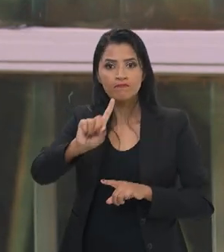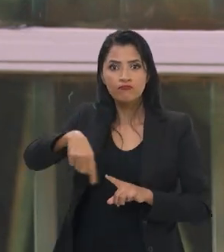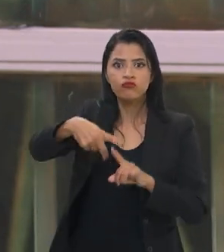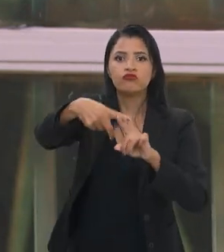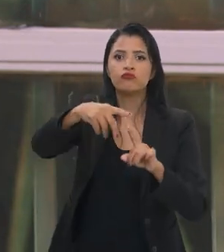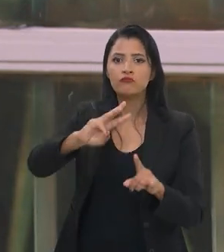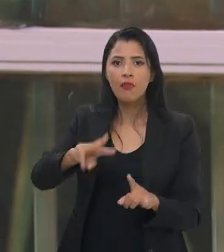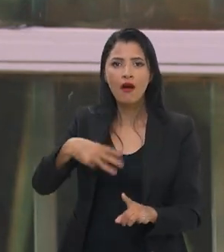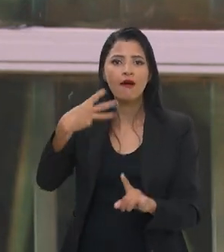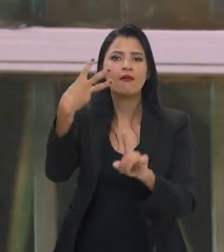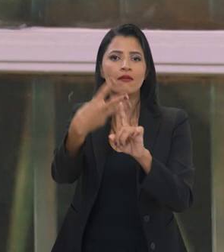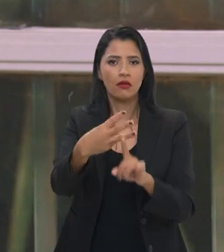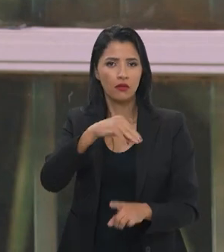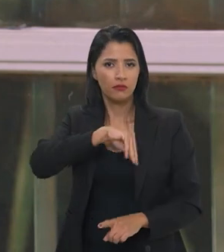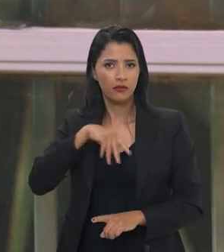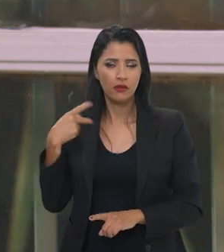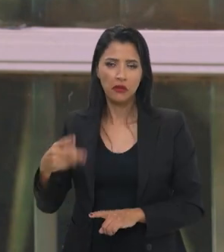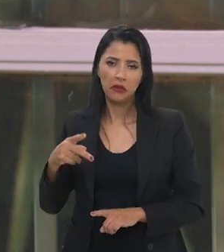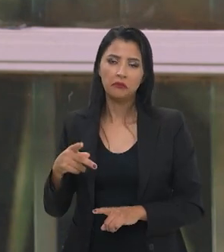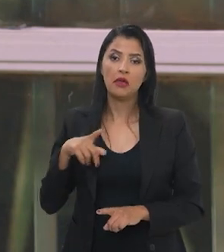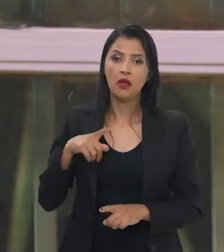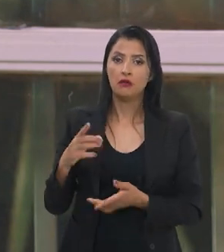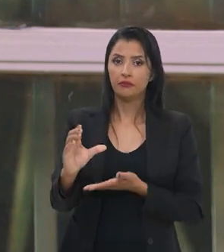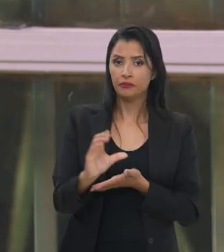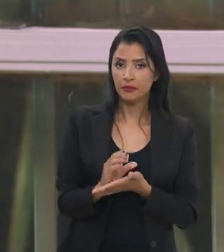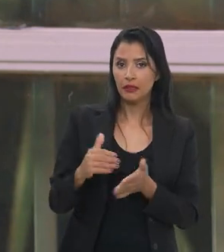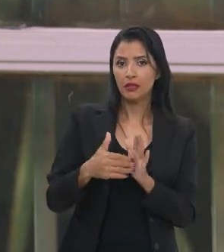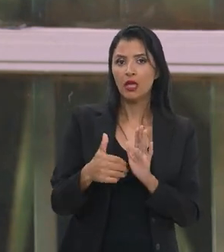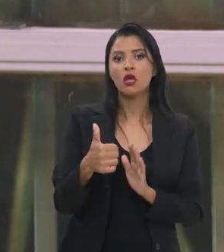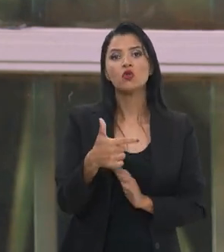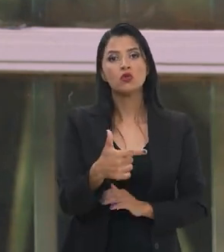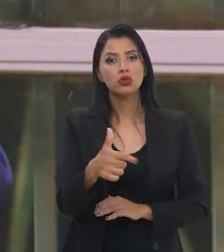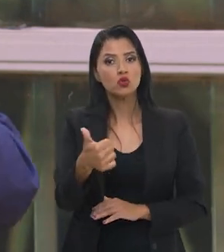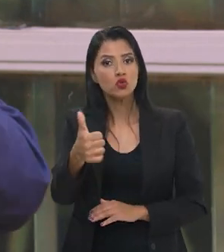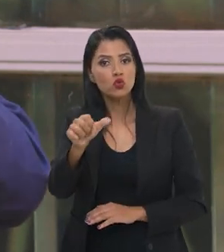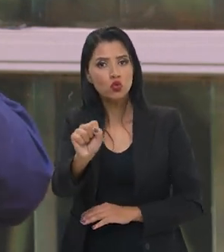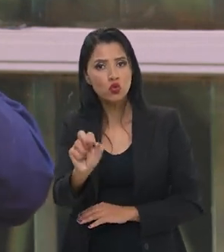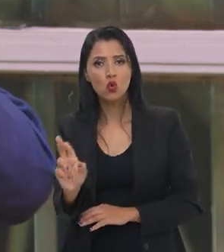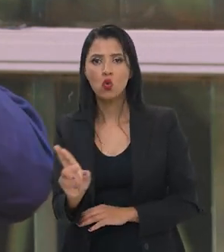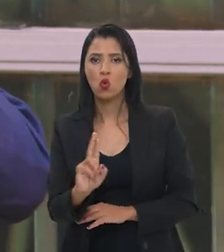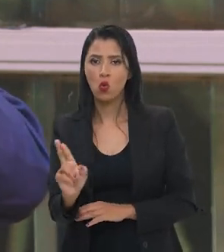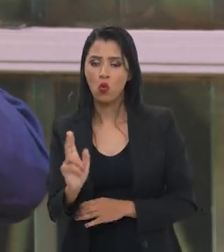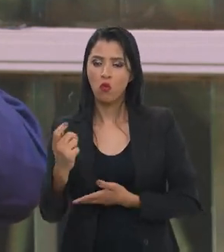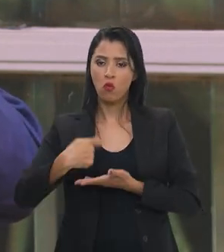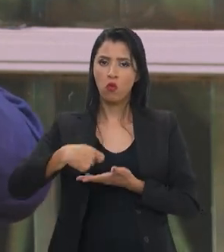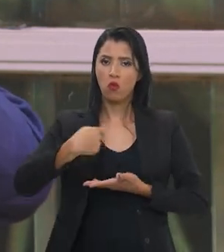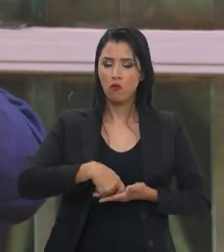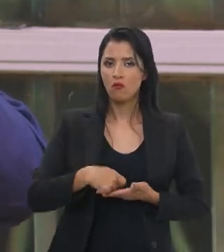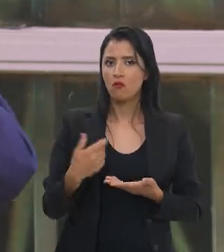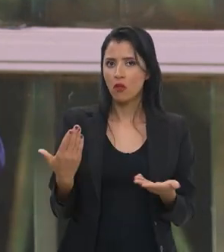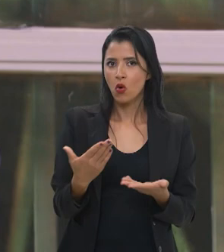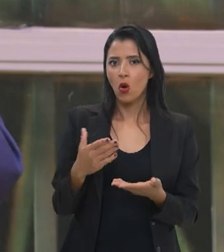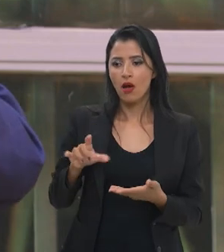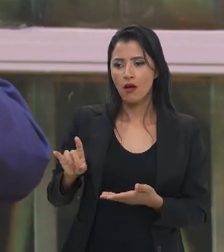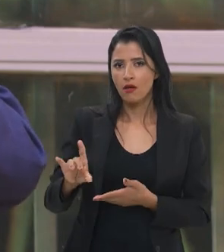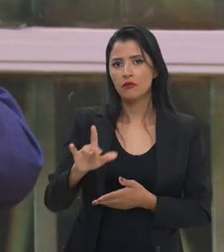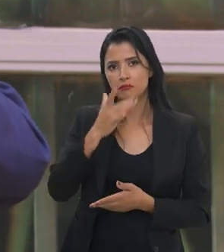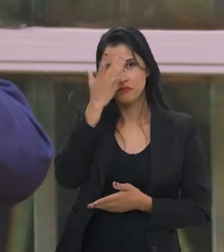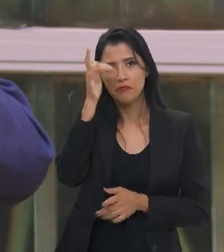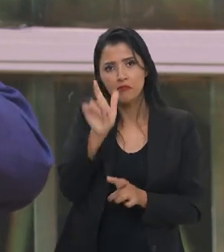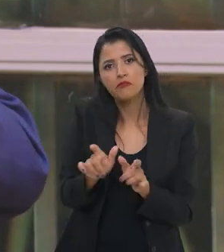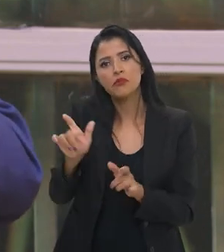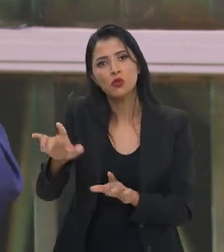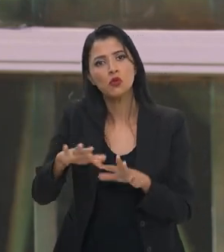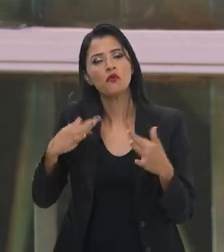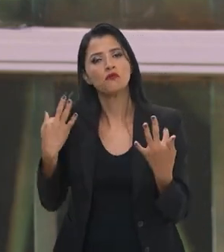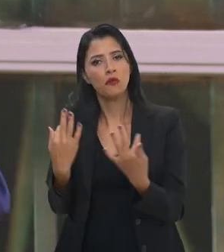família ela tinha um per capita de até 218 E agora tem um valor por pessoa